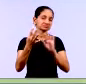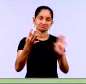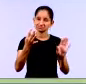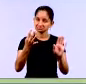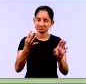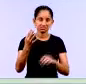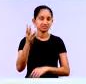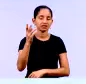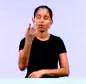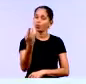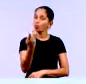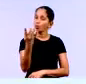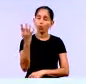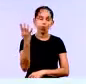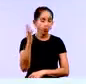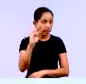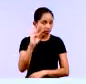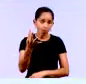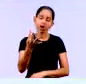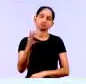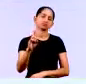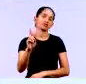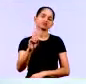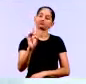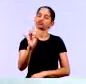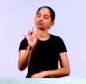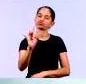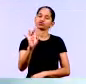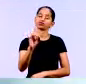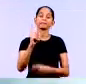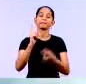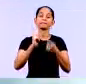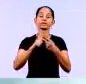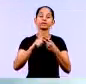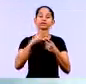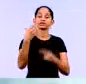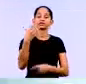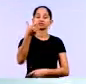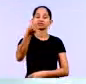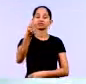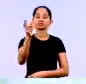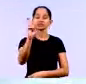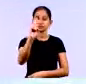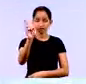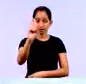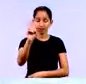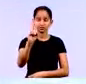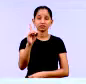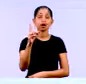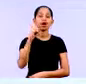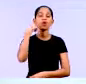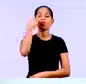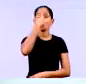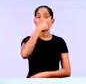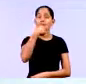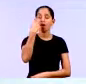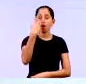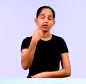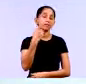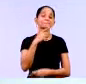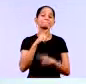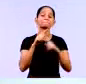obra vai ser R$4. Por quê? Porque R$16 corresponde a 1 hora. Como